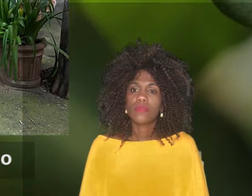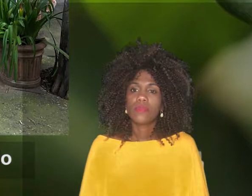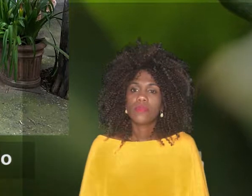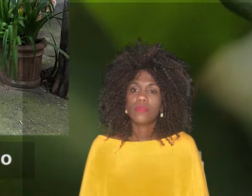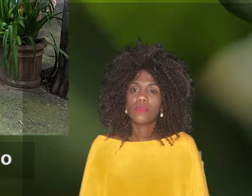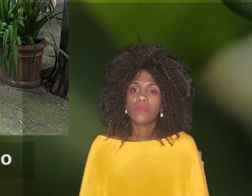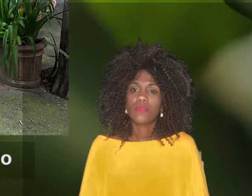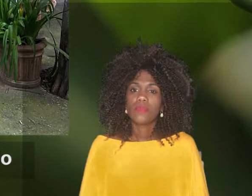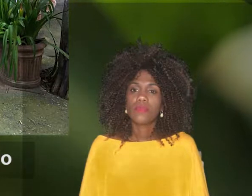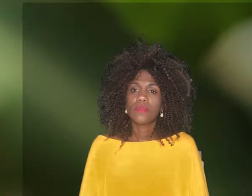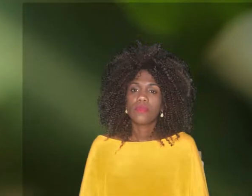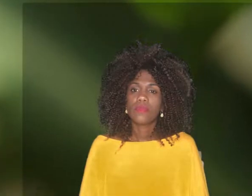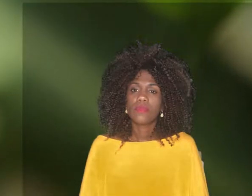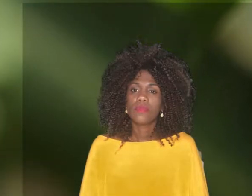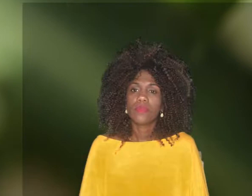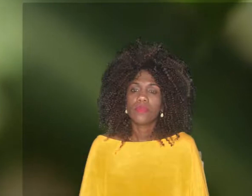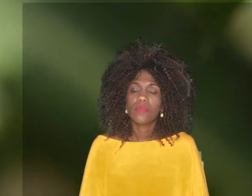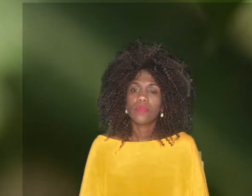Yamasemale,